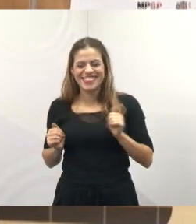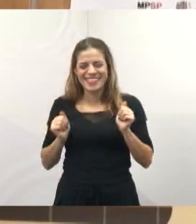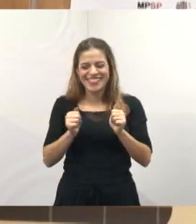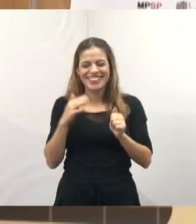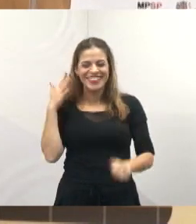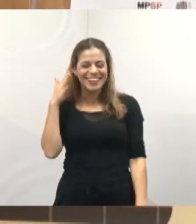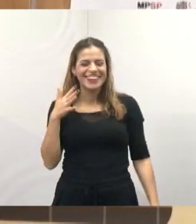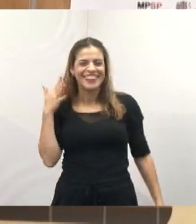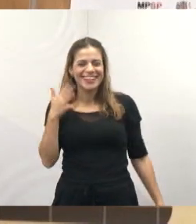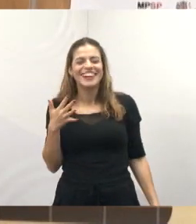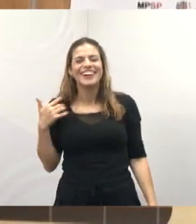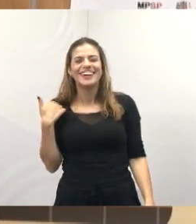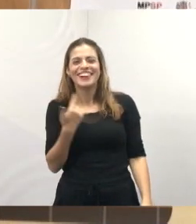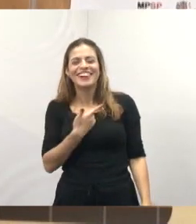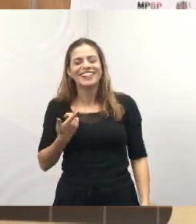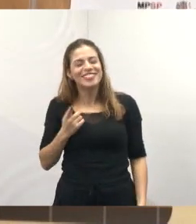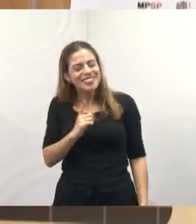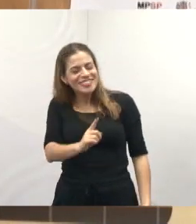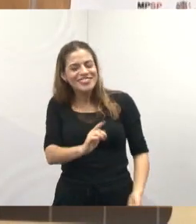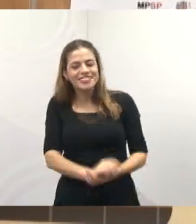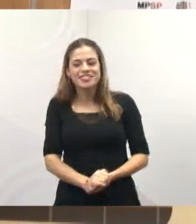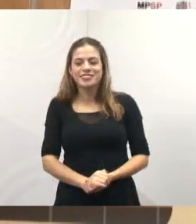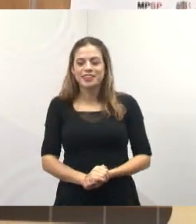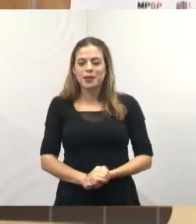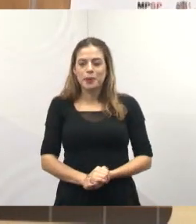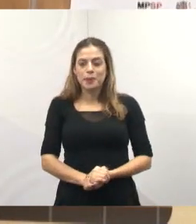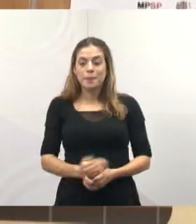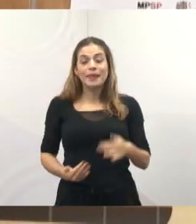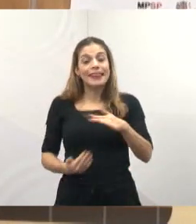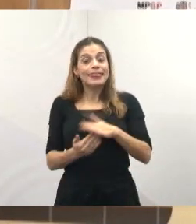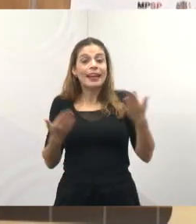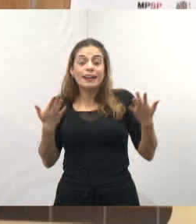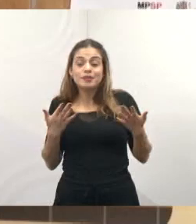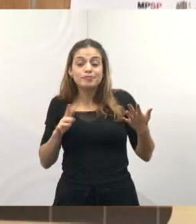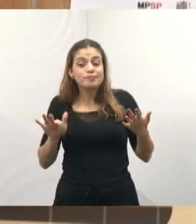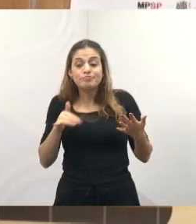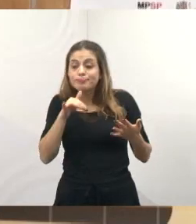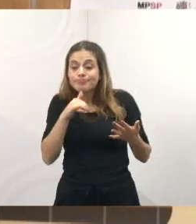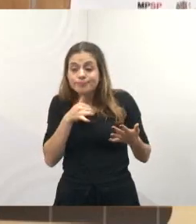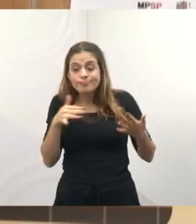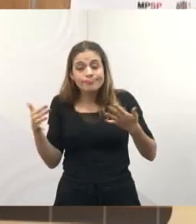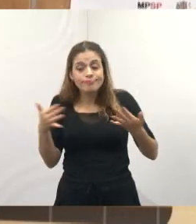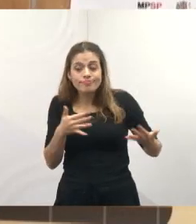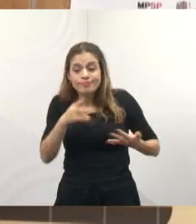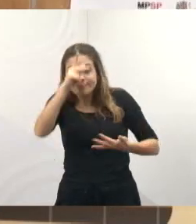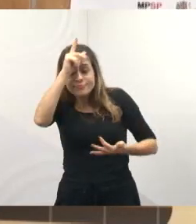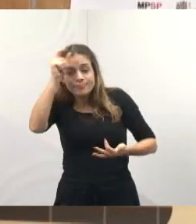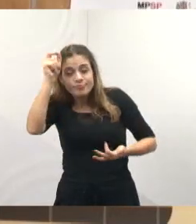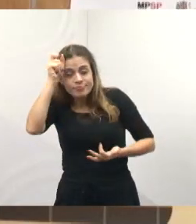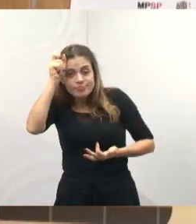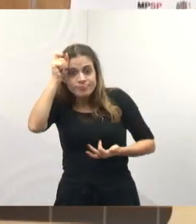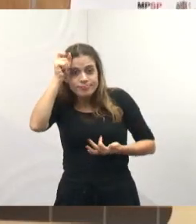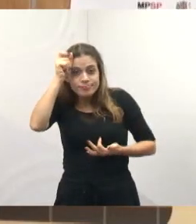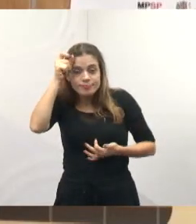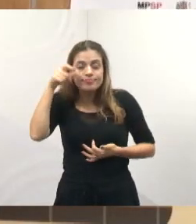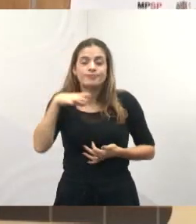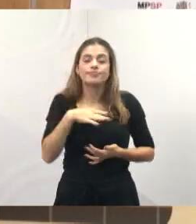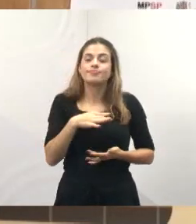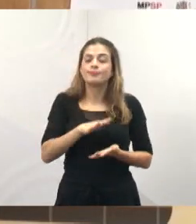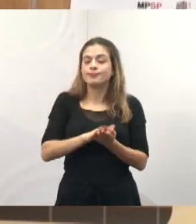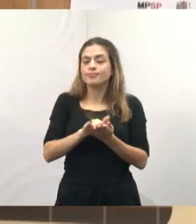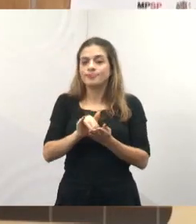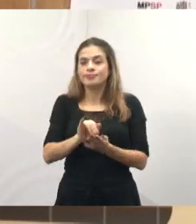Até nesse momento, não tem decepção nenhuma com o prefeito da cidade de Jacareí, que é o Isaías